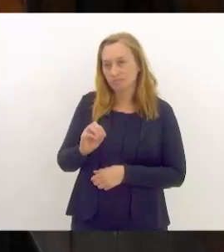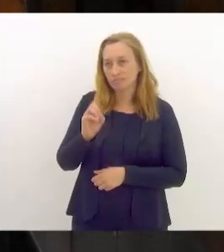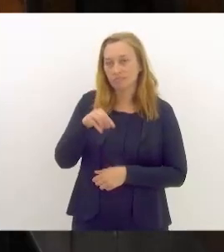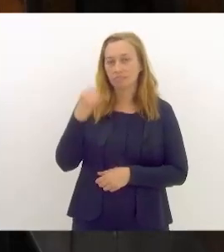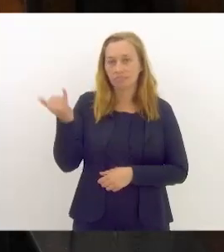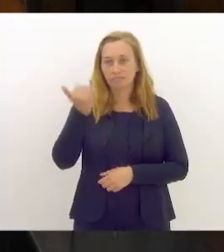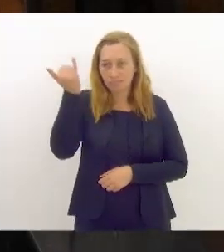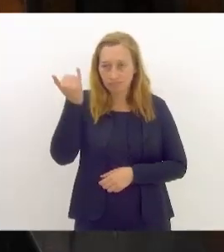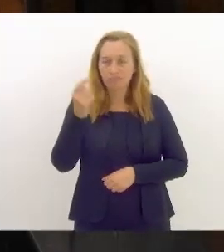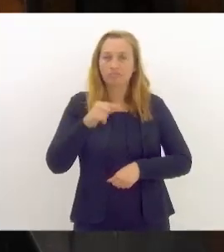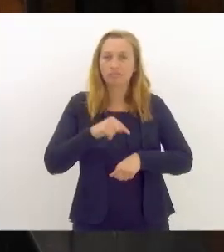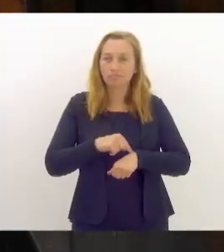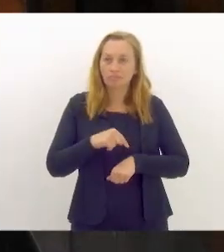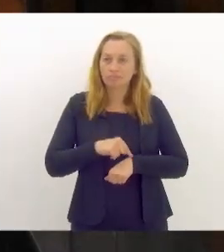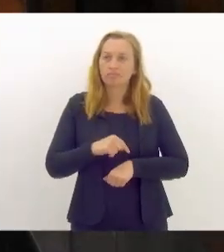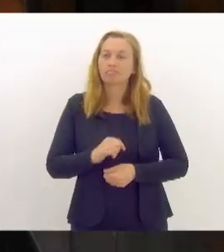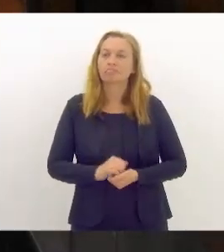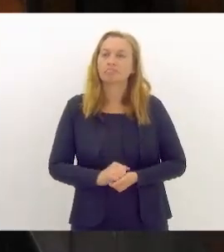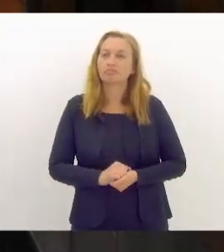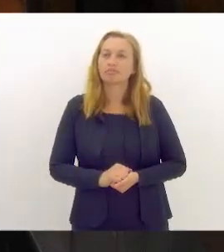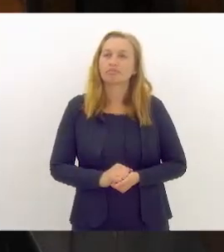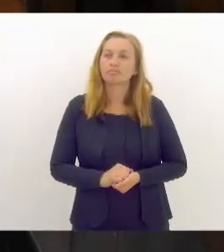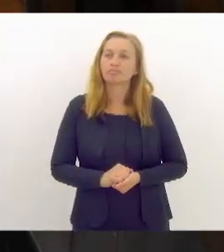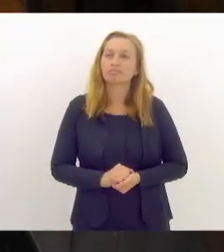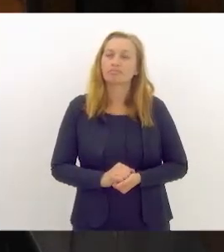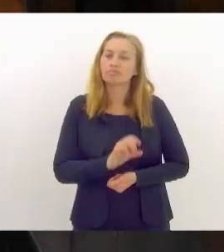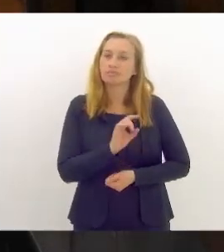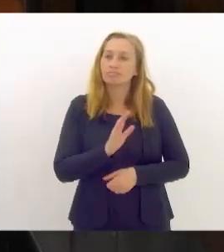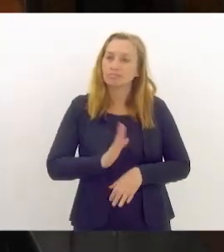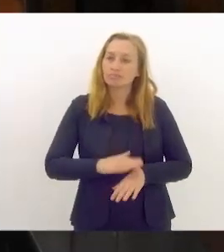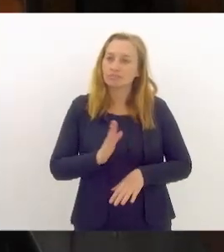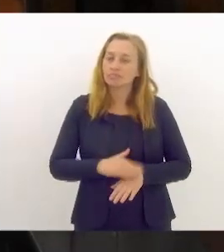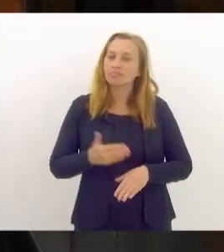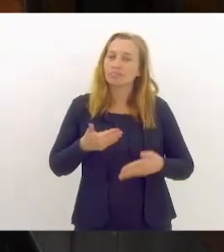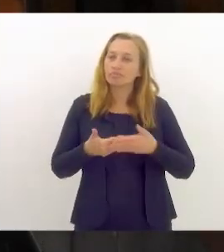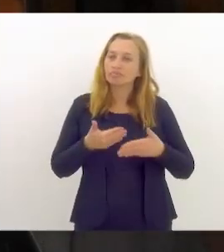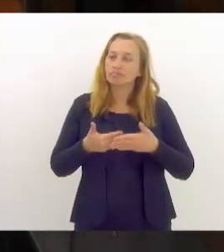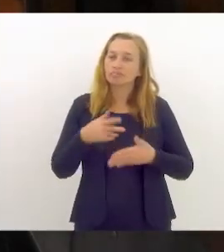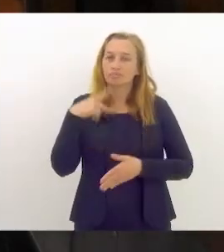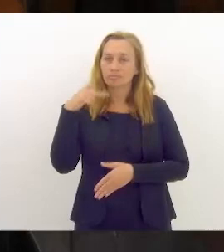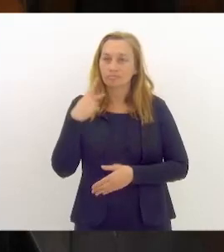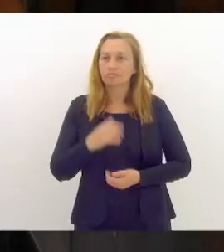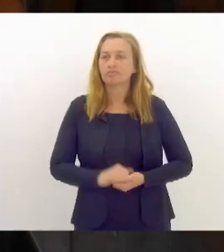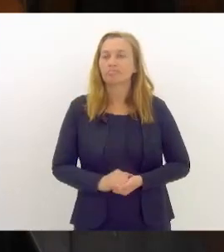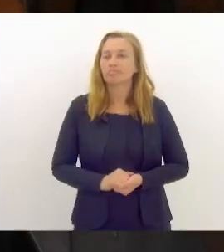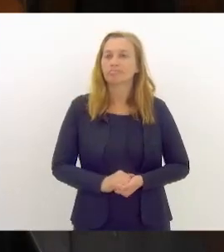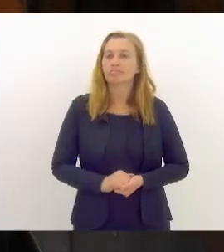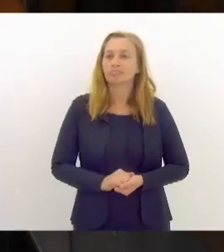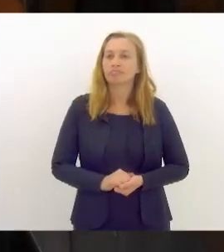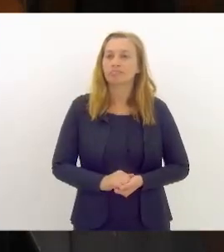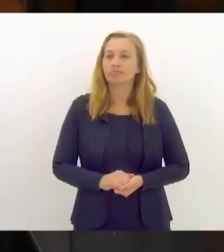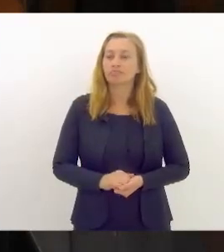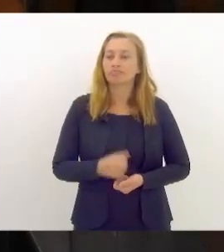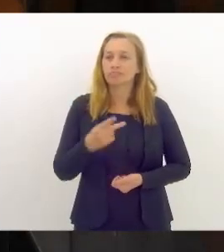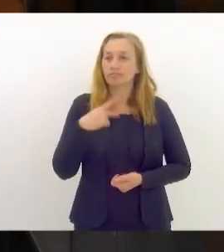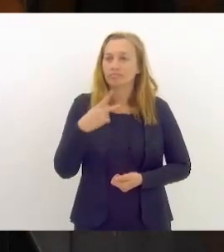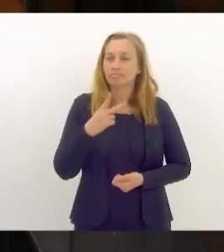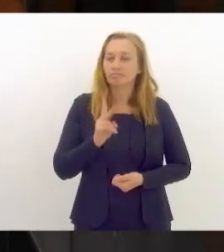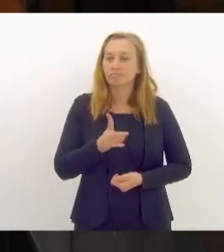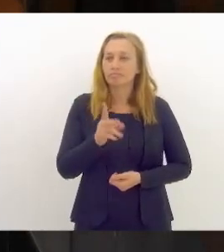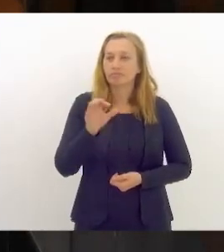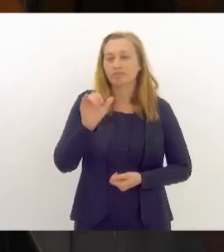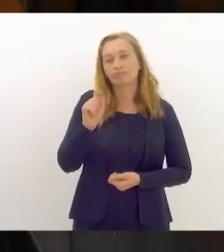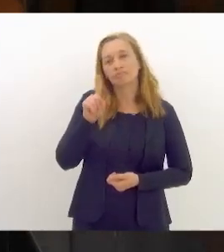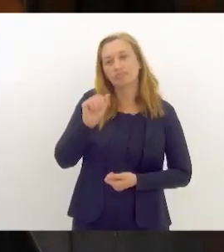muito importante que nesse momento a gente esteja cada vez mais próximo da política eu tenho falado muito Camila